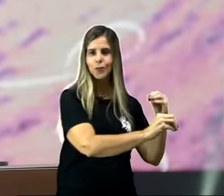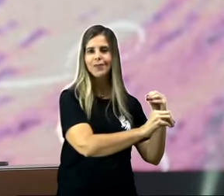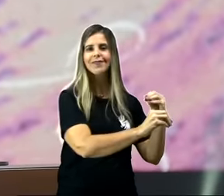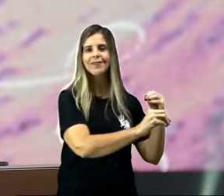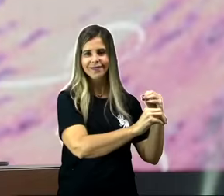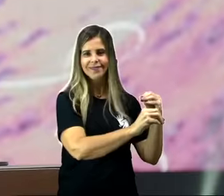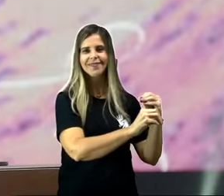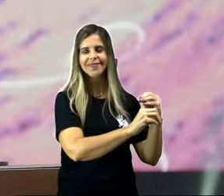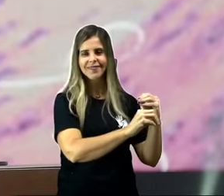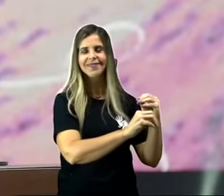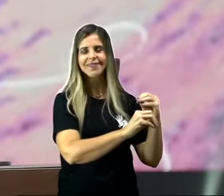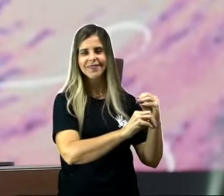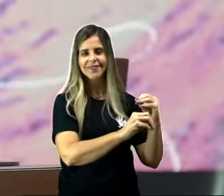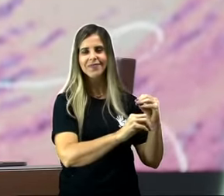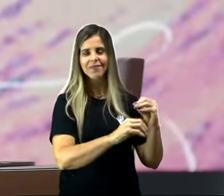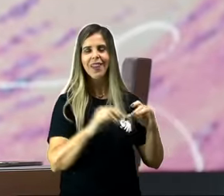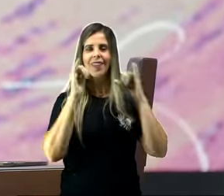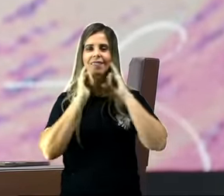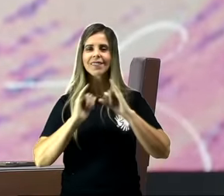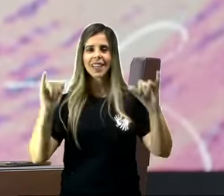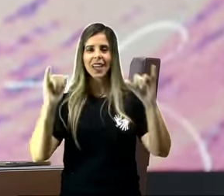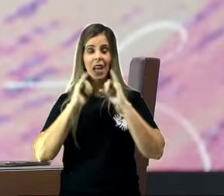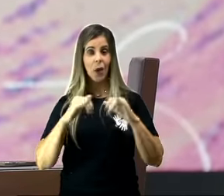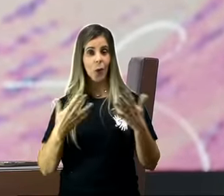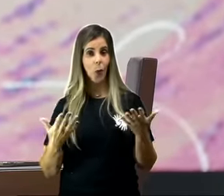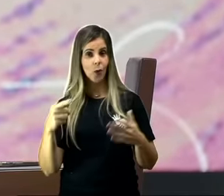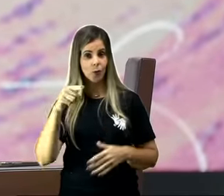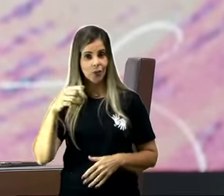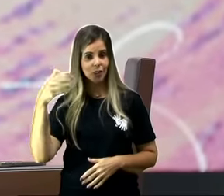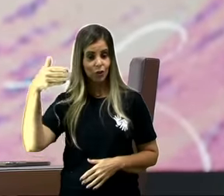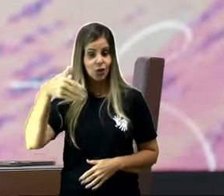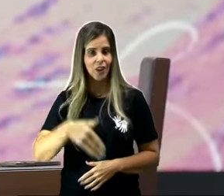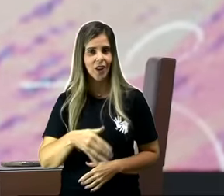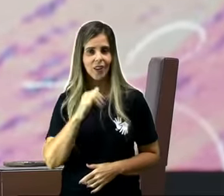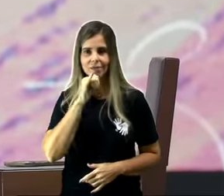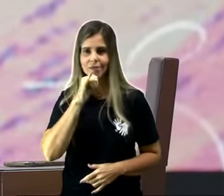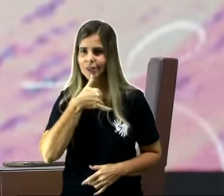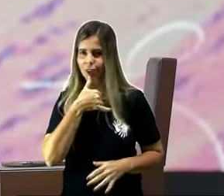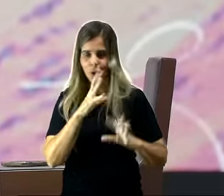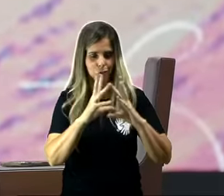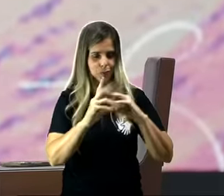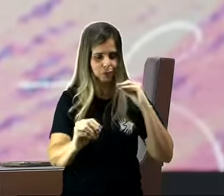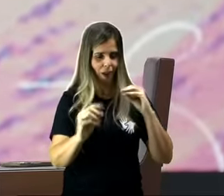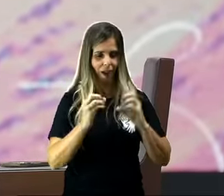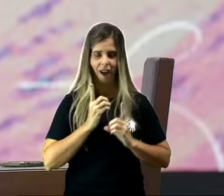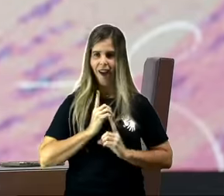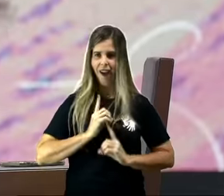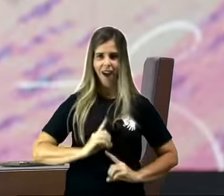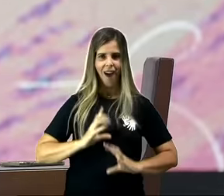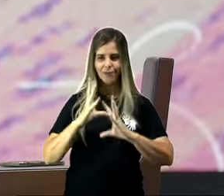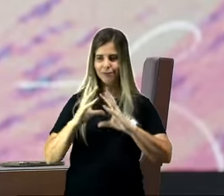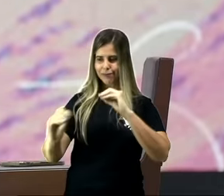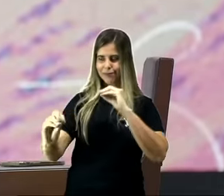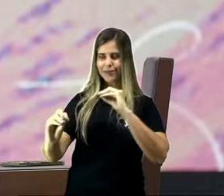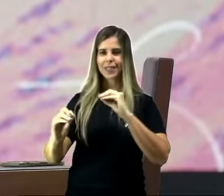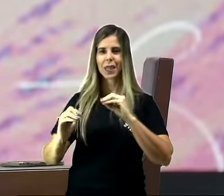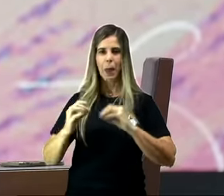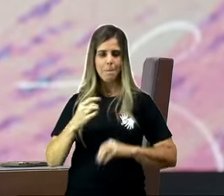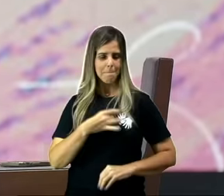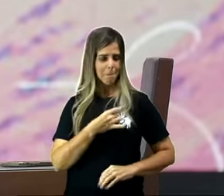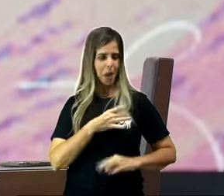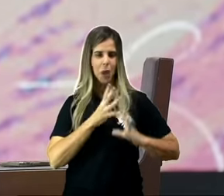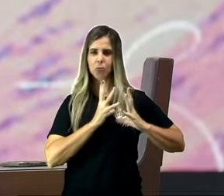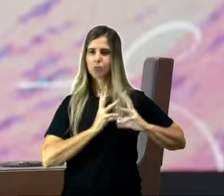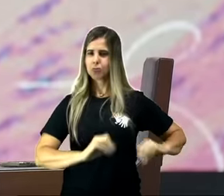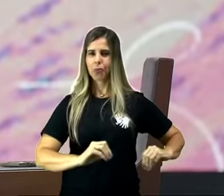embora. Eu declaro a partir de hoje: aonde você chegar, a tristeza vai embora, a depressão vai embora, o medo vai embora, o pavor vai embora,